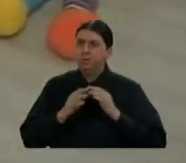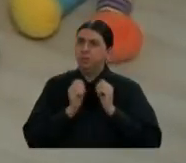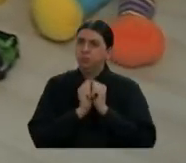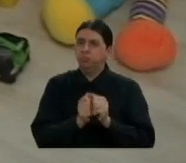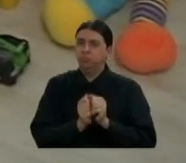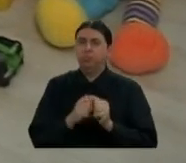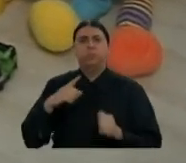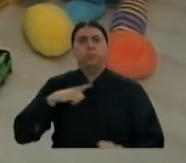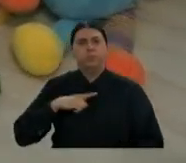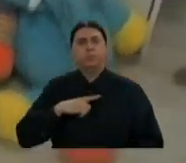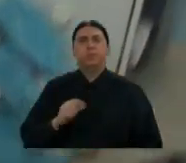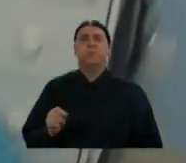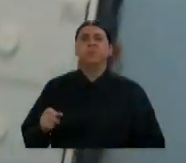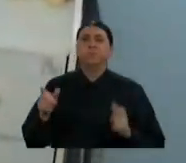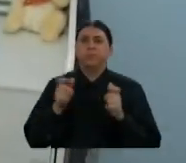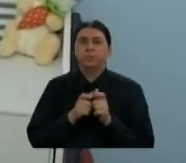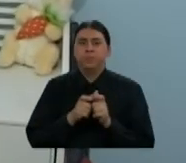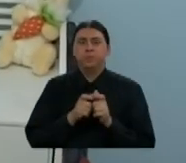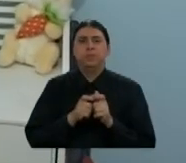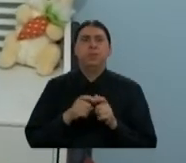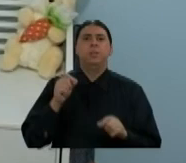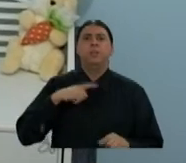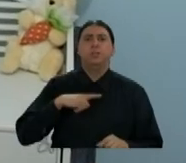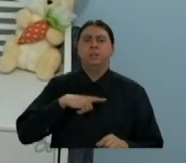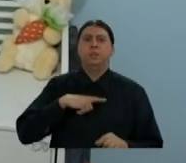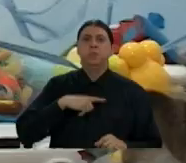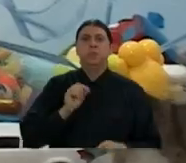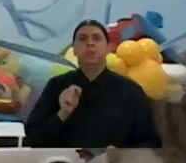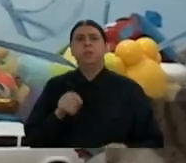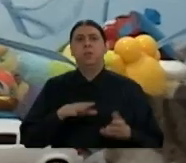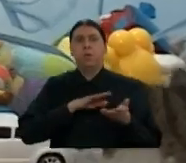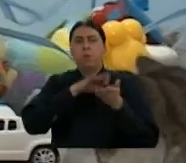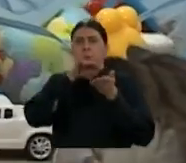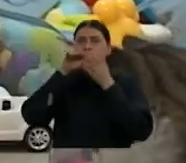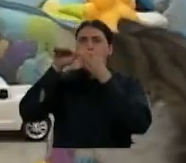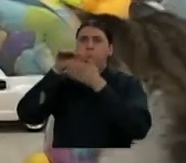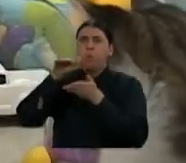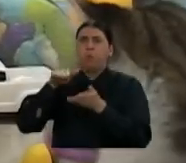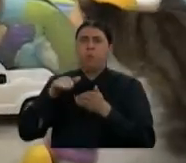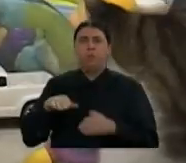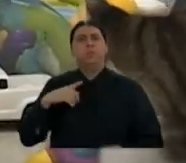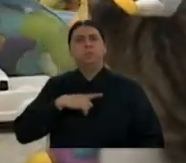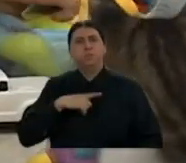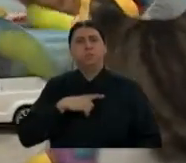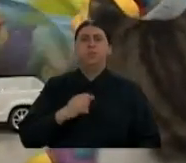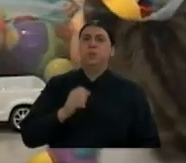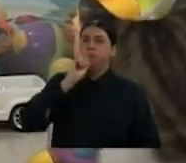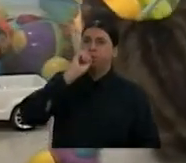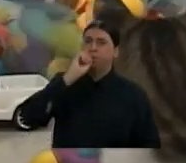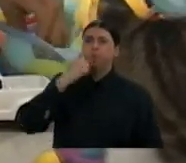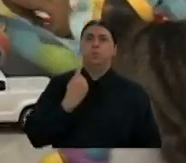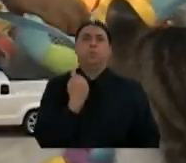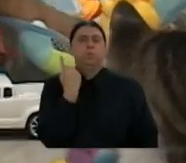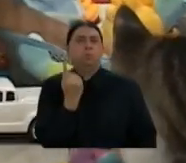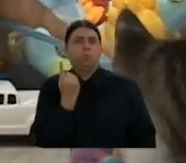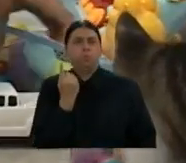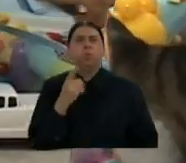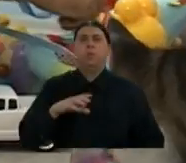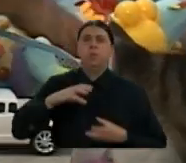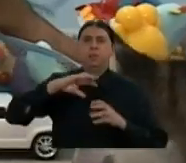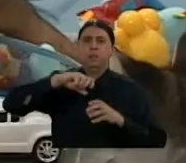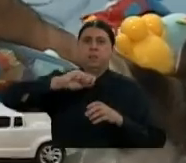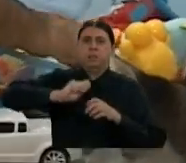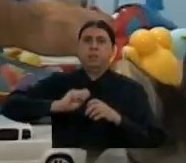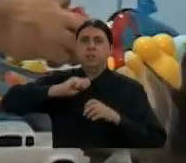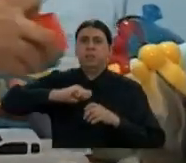mini enxoval que não tínhamos feito a seguinte anterior que era uma ladeira uma lata de leite um macacãozinho pacote de